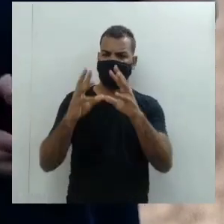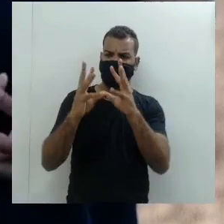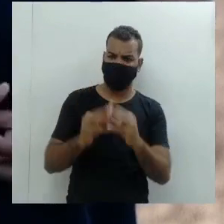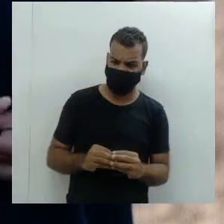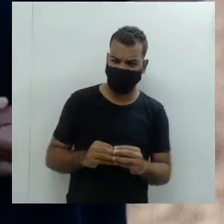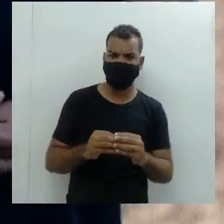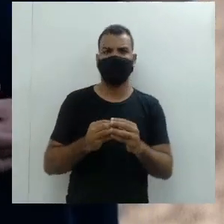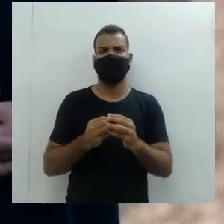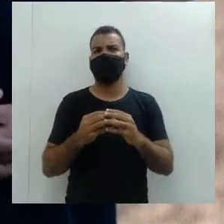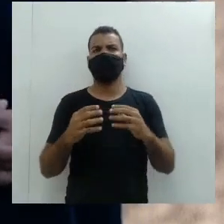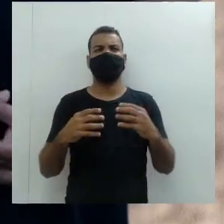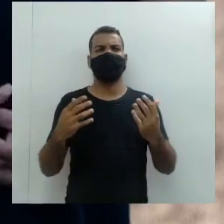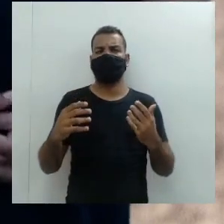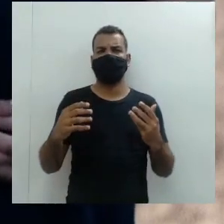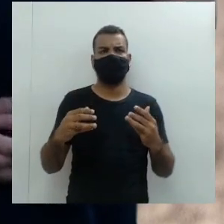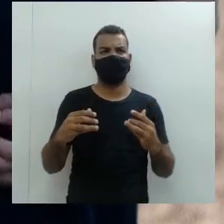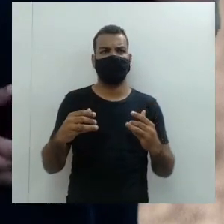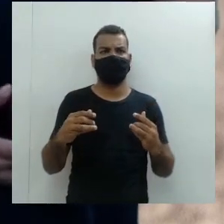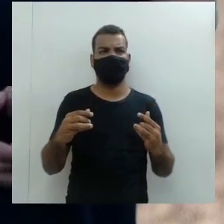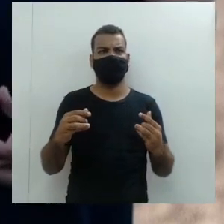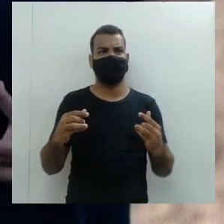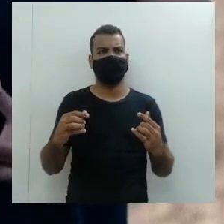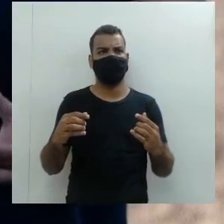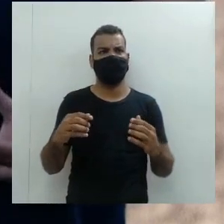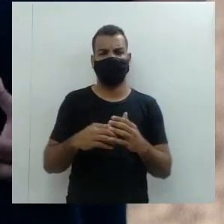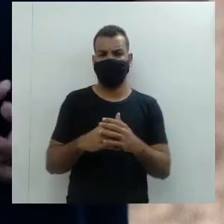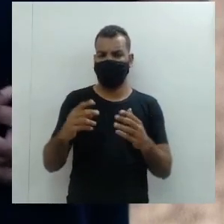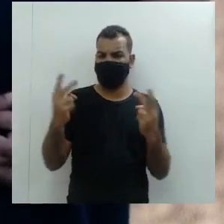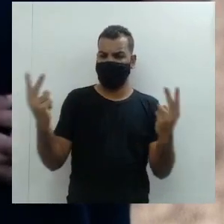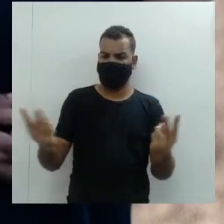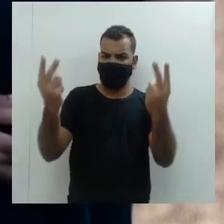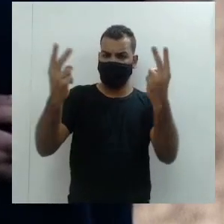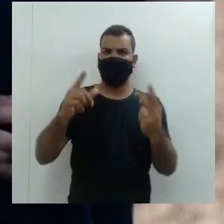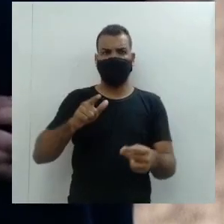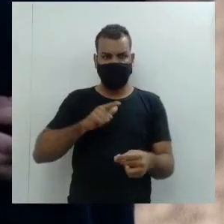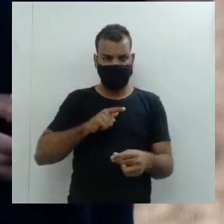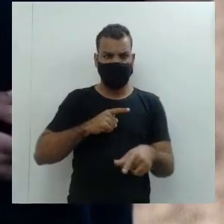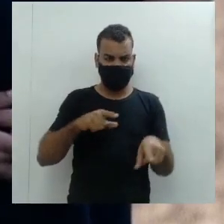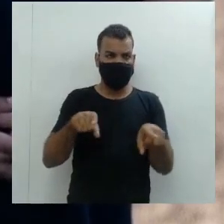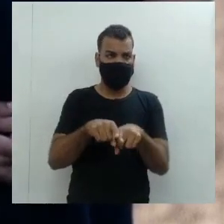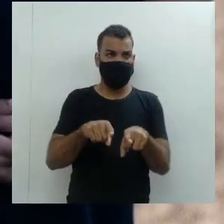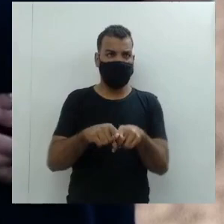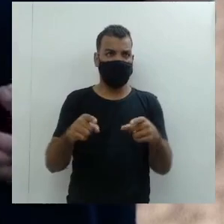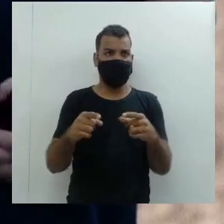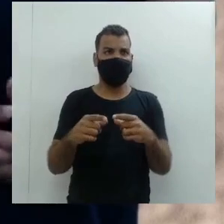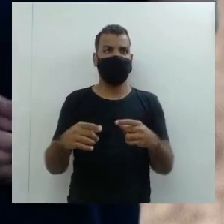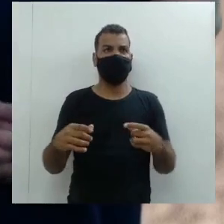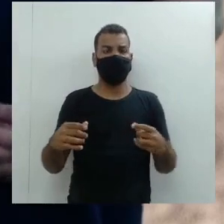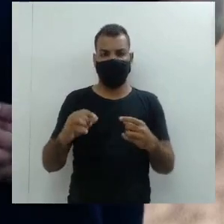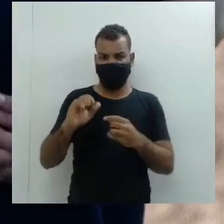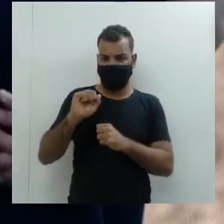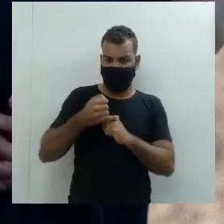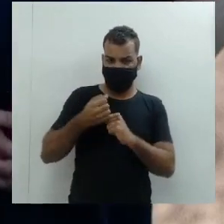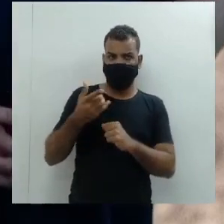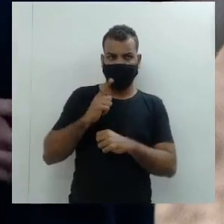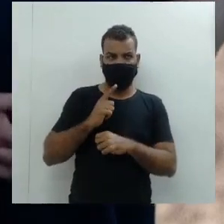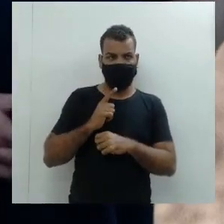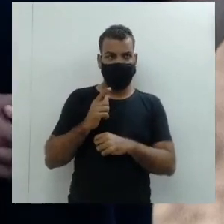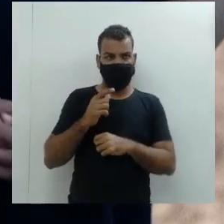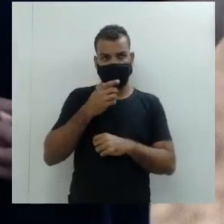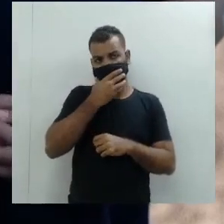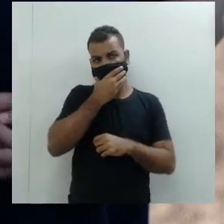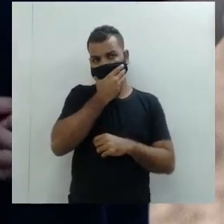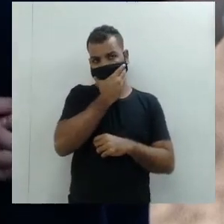uma... Crítica tem o quê? É a questão da própria valoração. Valoração, exato. Porque eu encontro aí como adjetivo, não